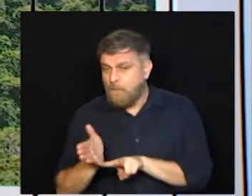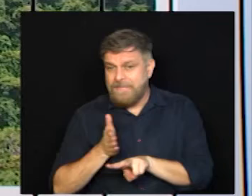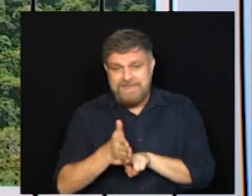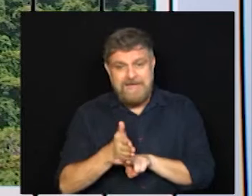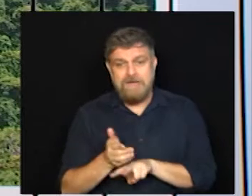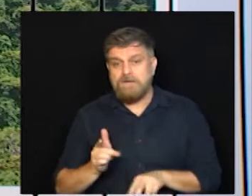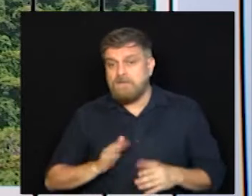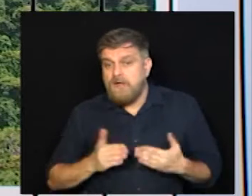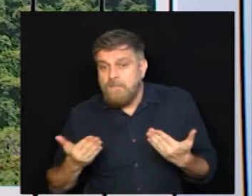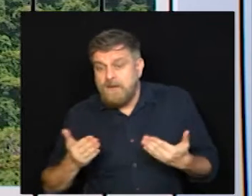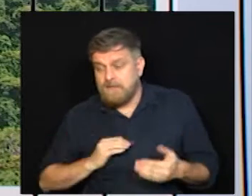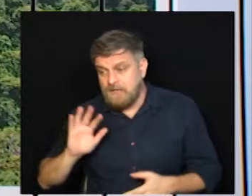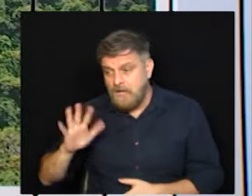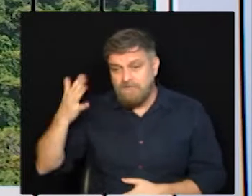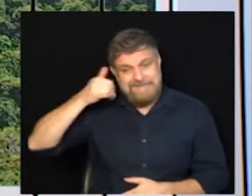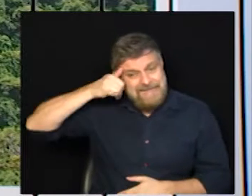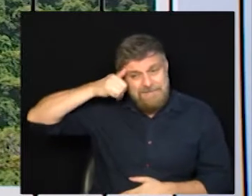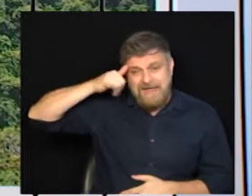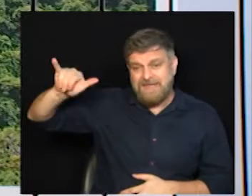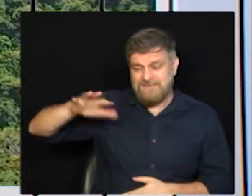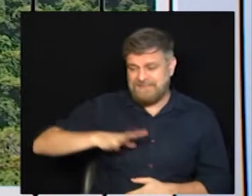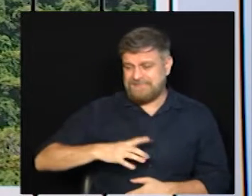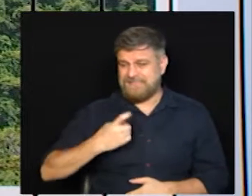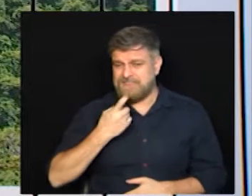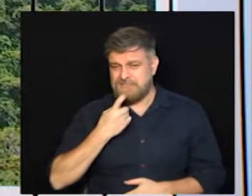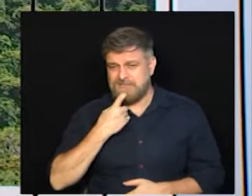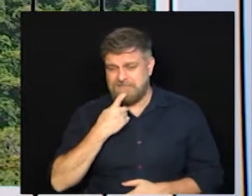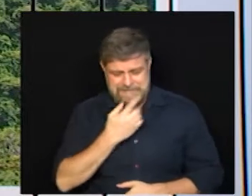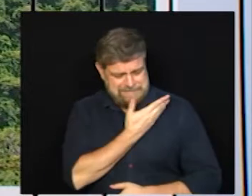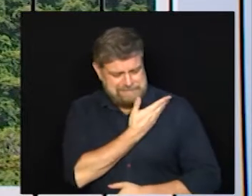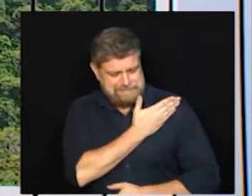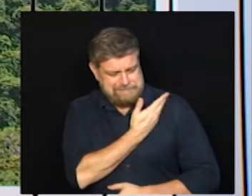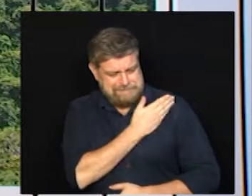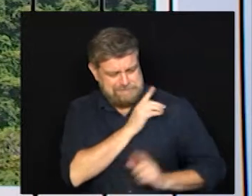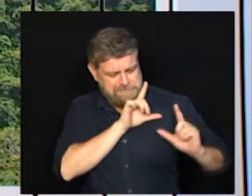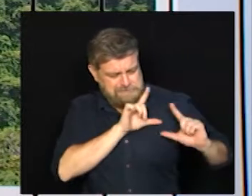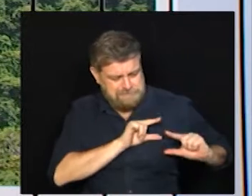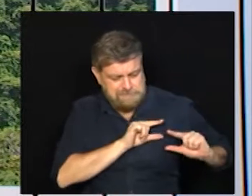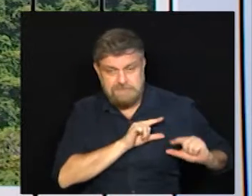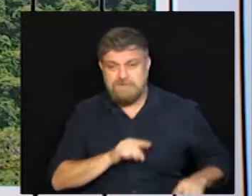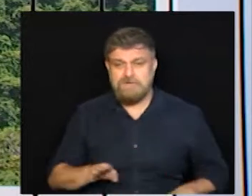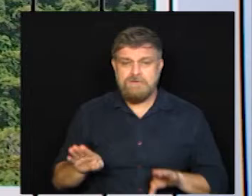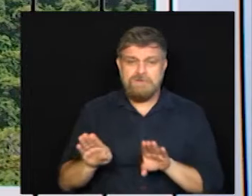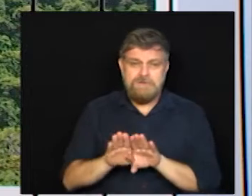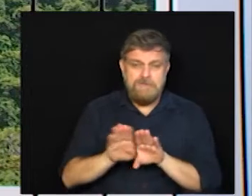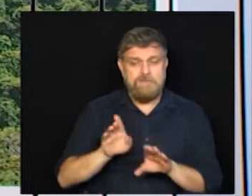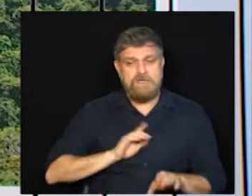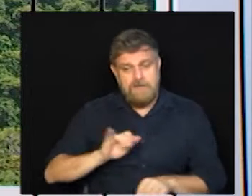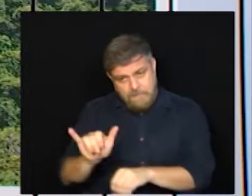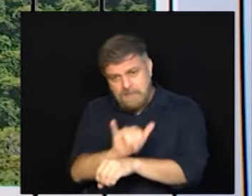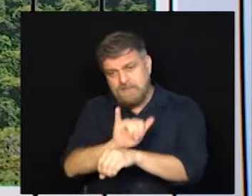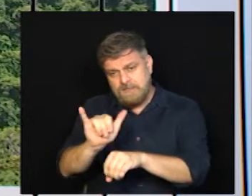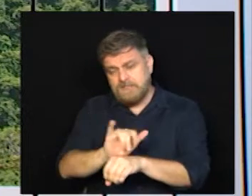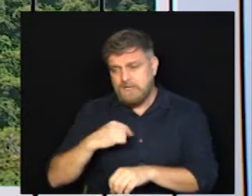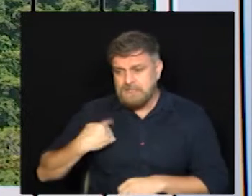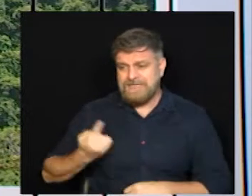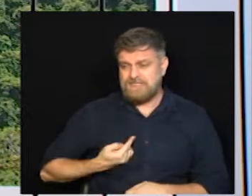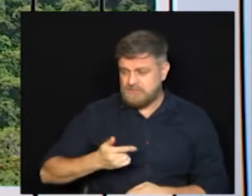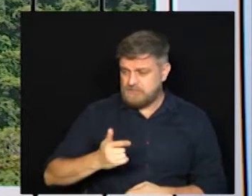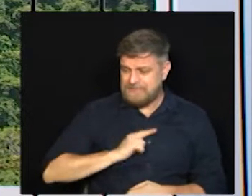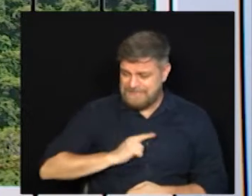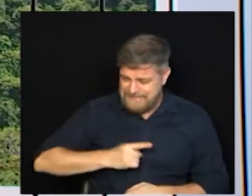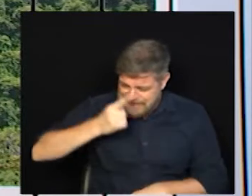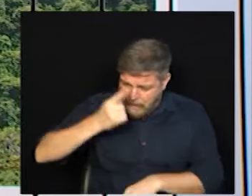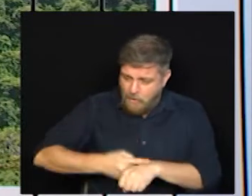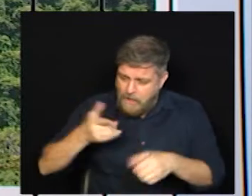não aconteça mais na cidade de Campinas. Então, isso é uma das possibilidades que a gente tem nesse momento